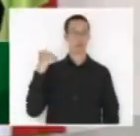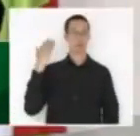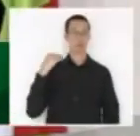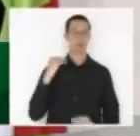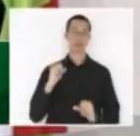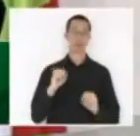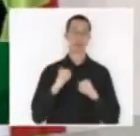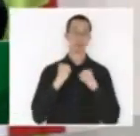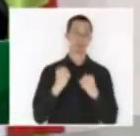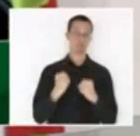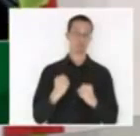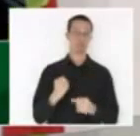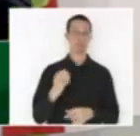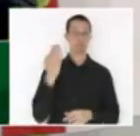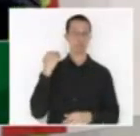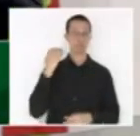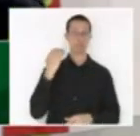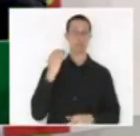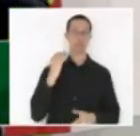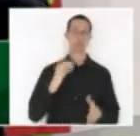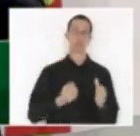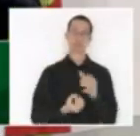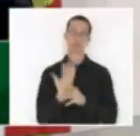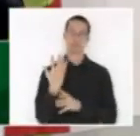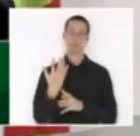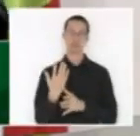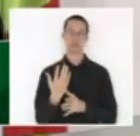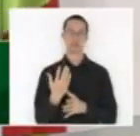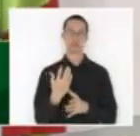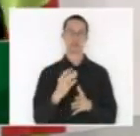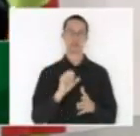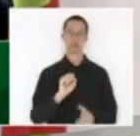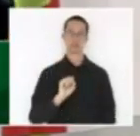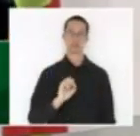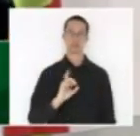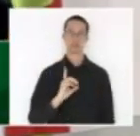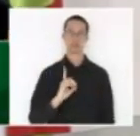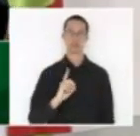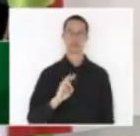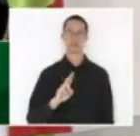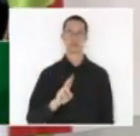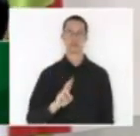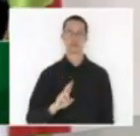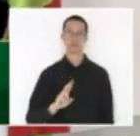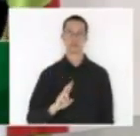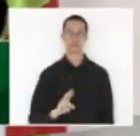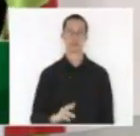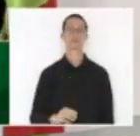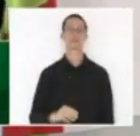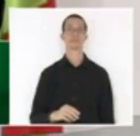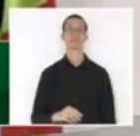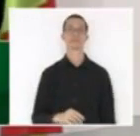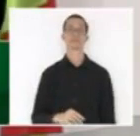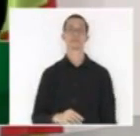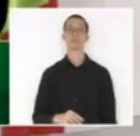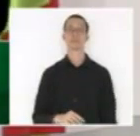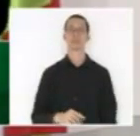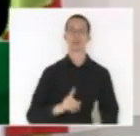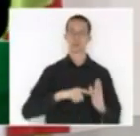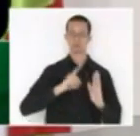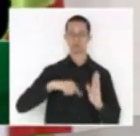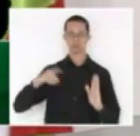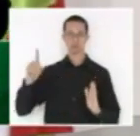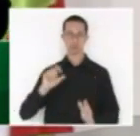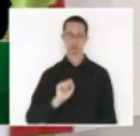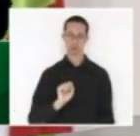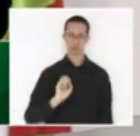criadas. Segundo dados do censo, o IBGE, de 2000 a